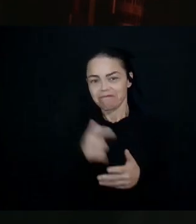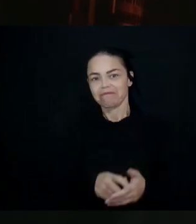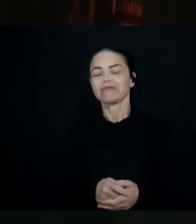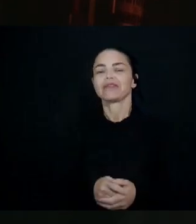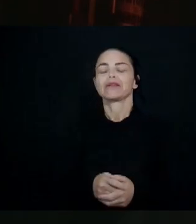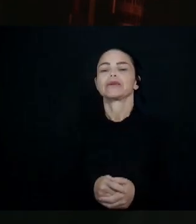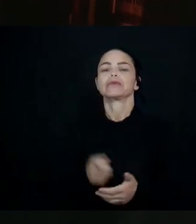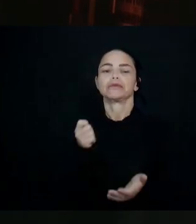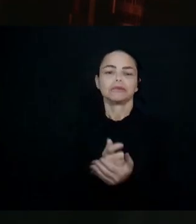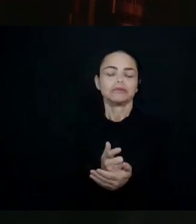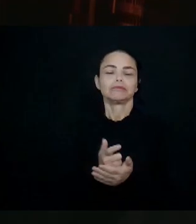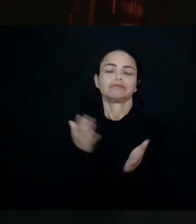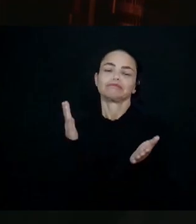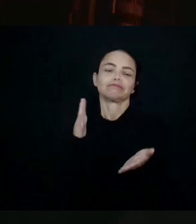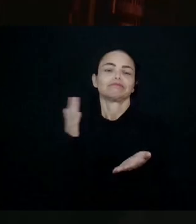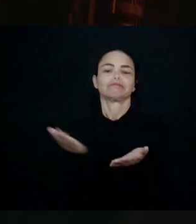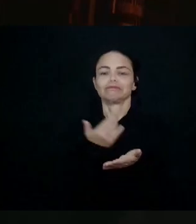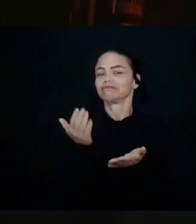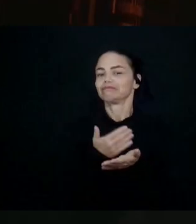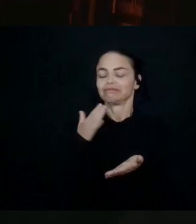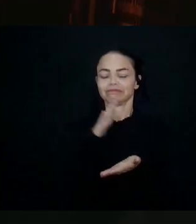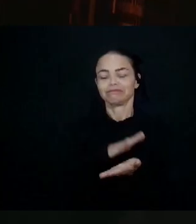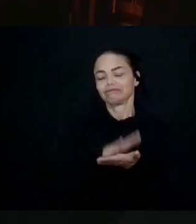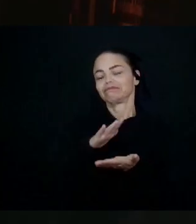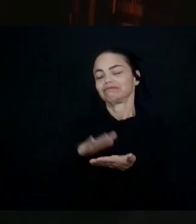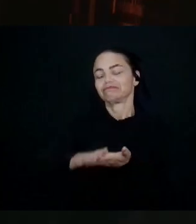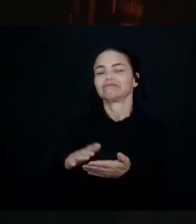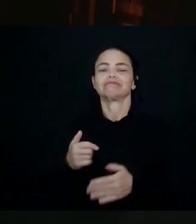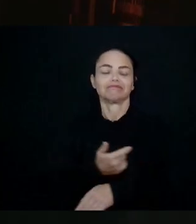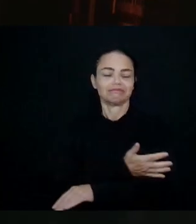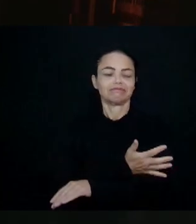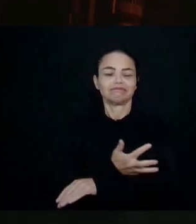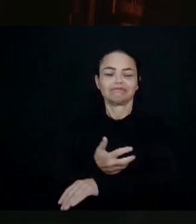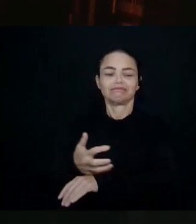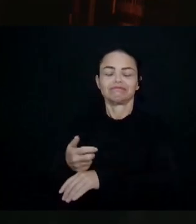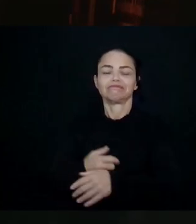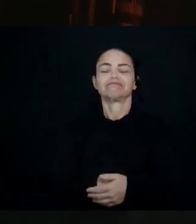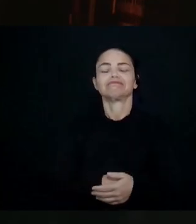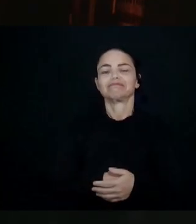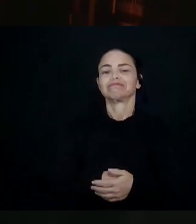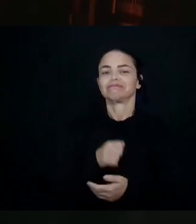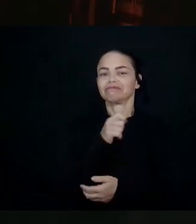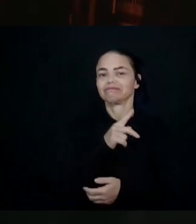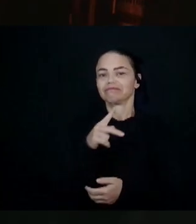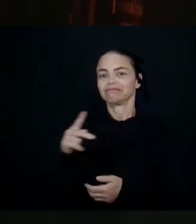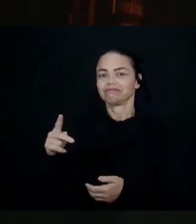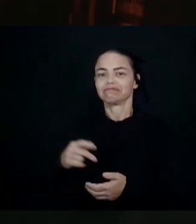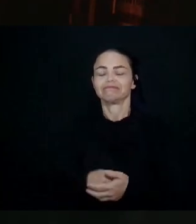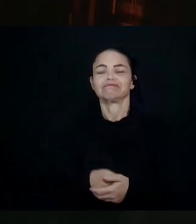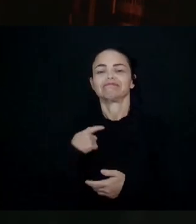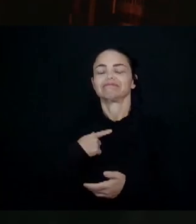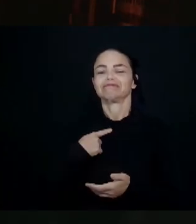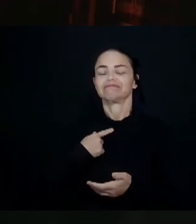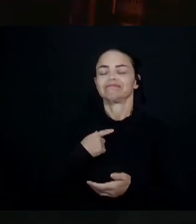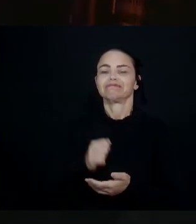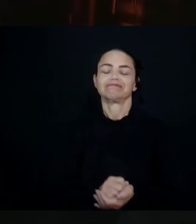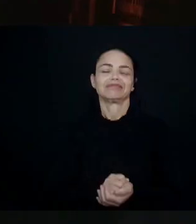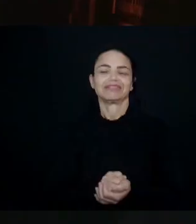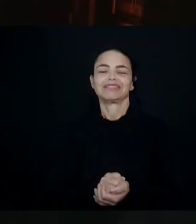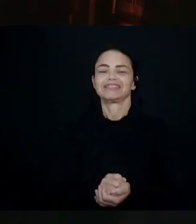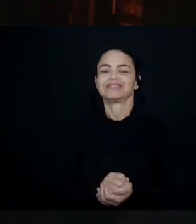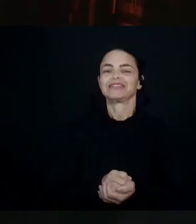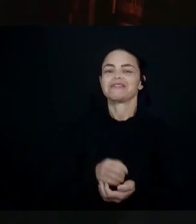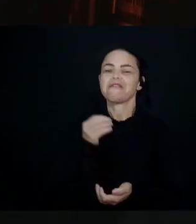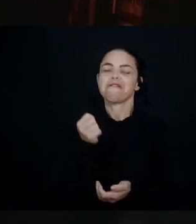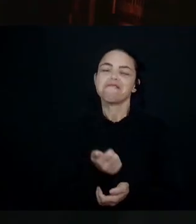seu álbum, se de repente você está esperando o aplicativo, né? Falta pouco,